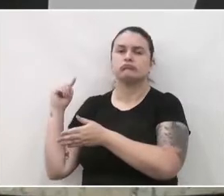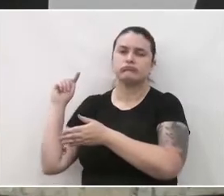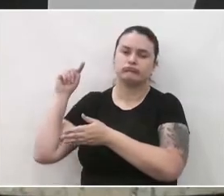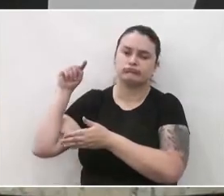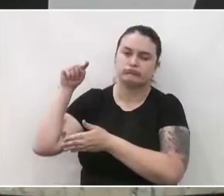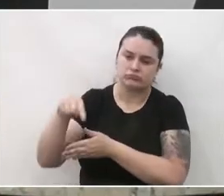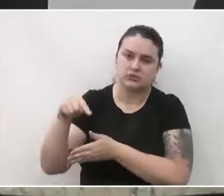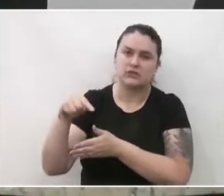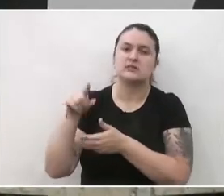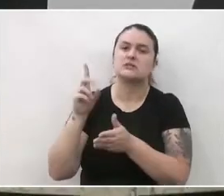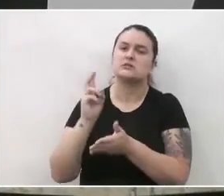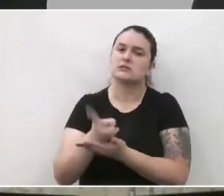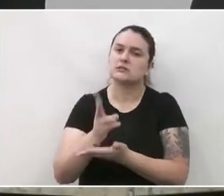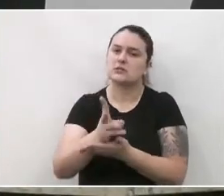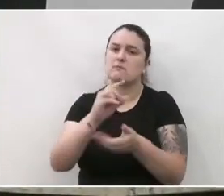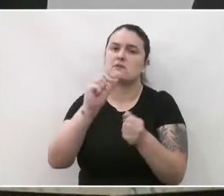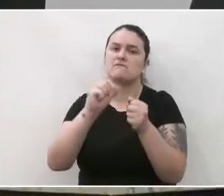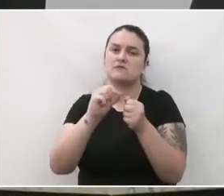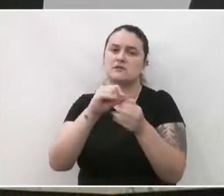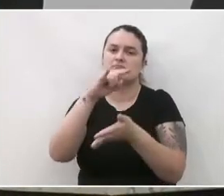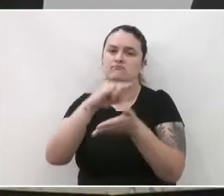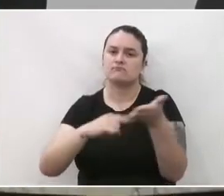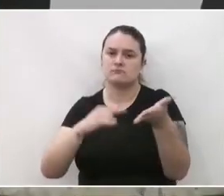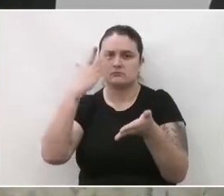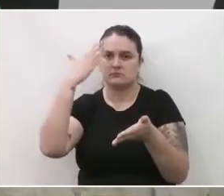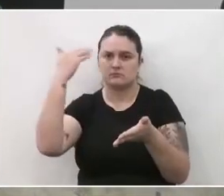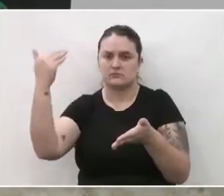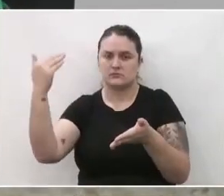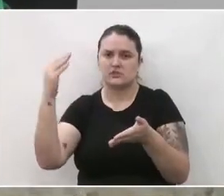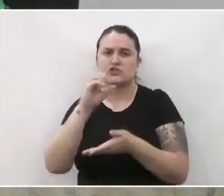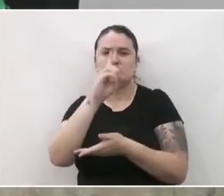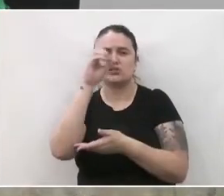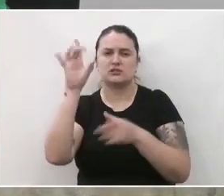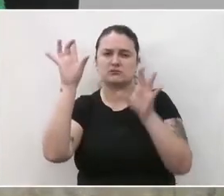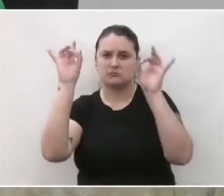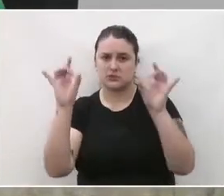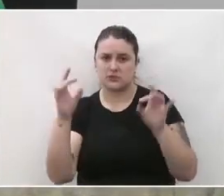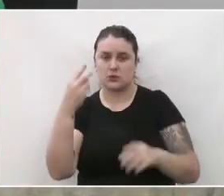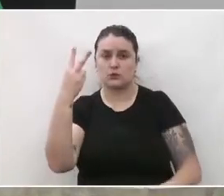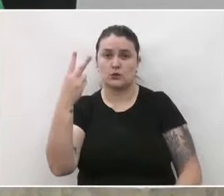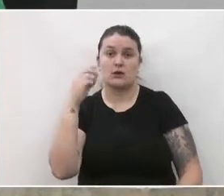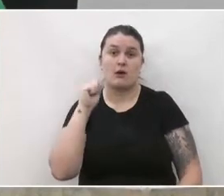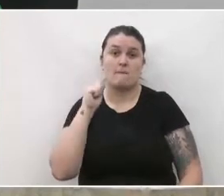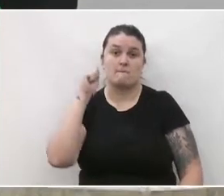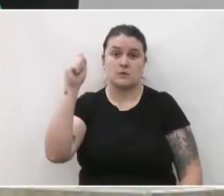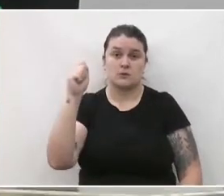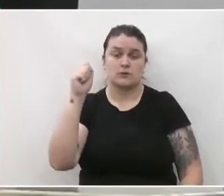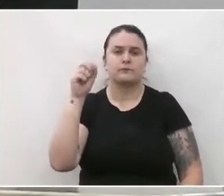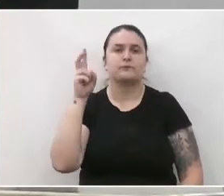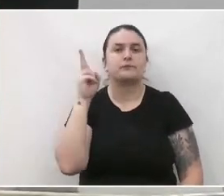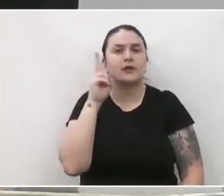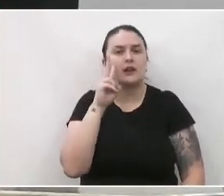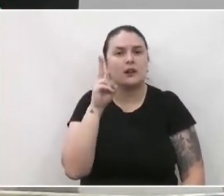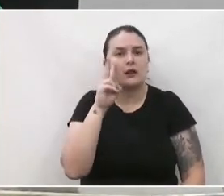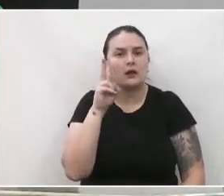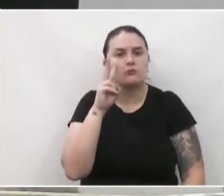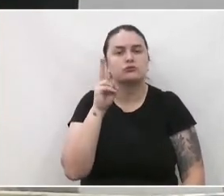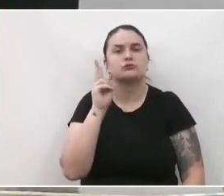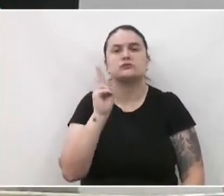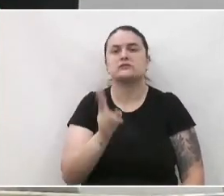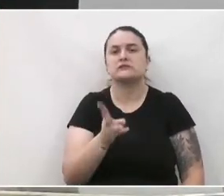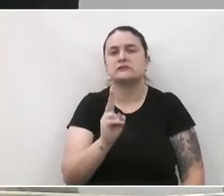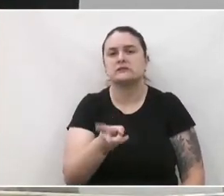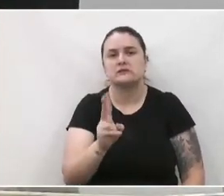sempre fiz moções nesse dia 2 de abril, lembrando sempre